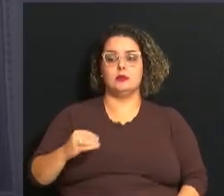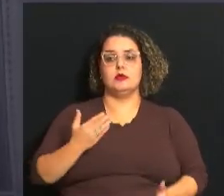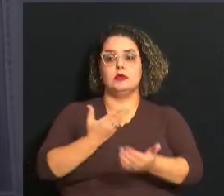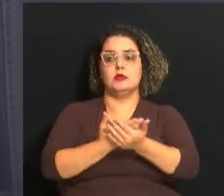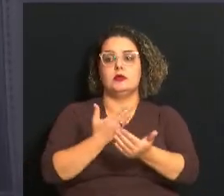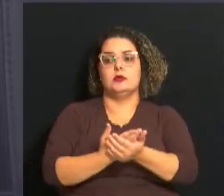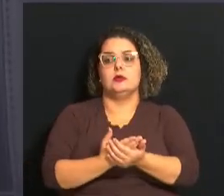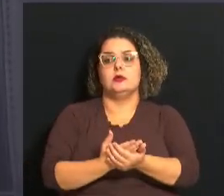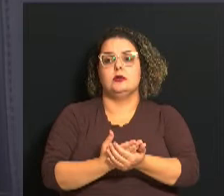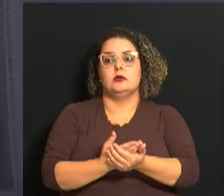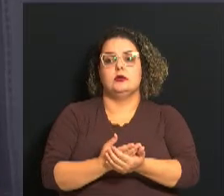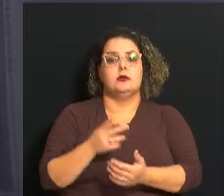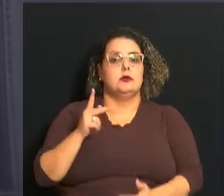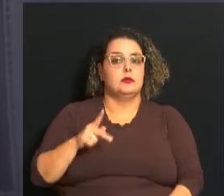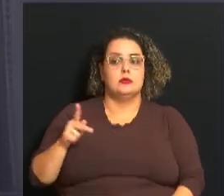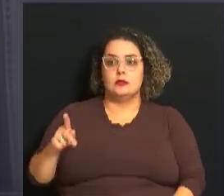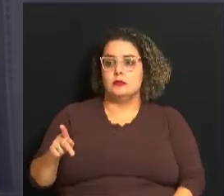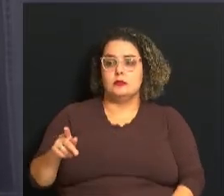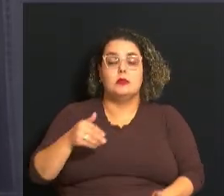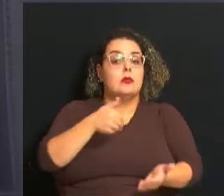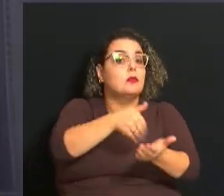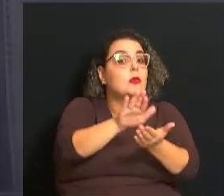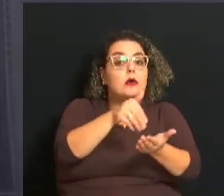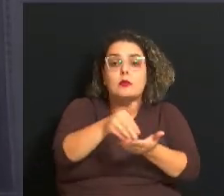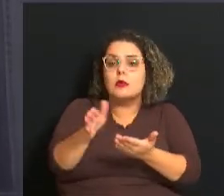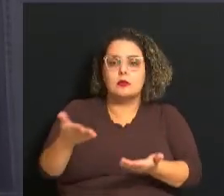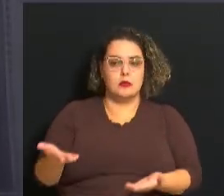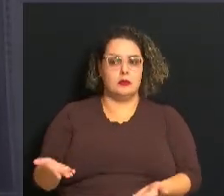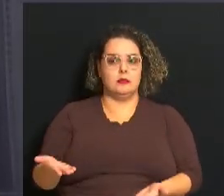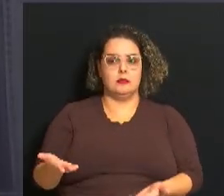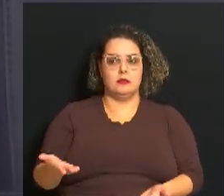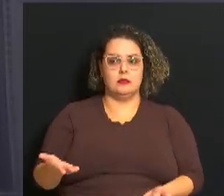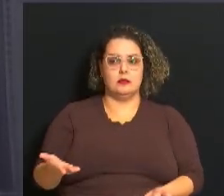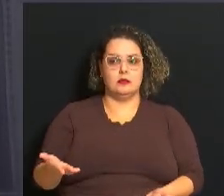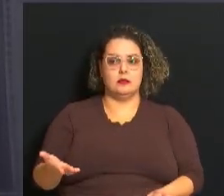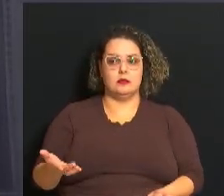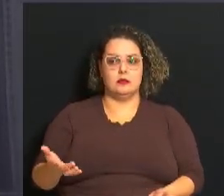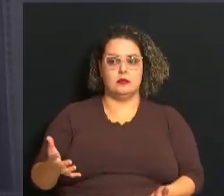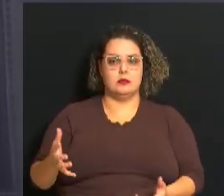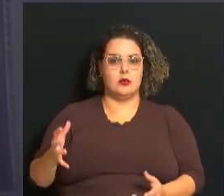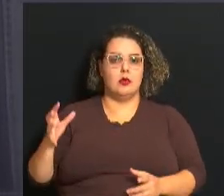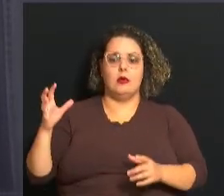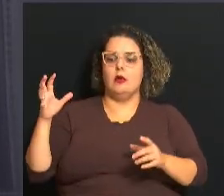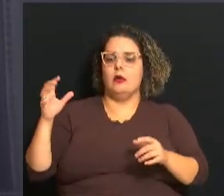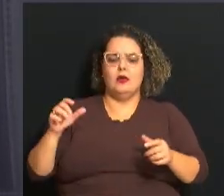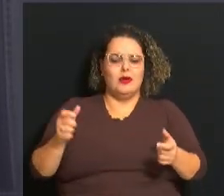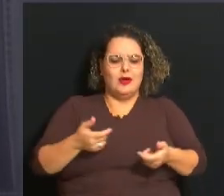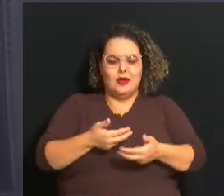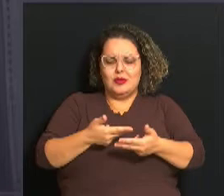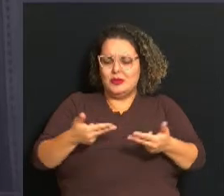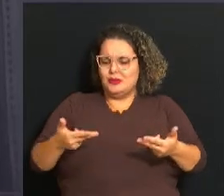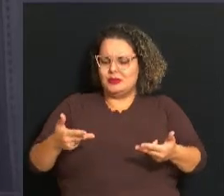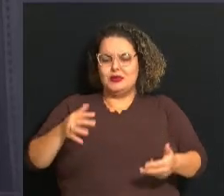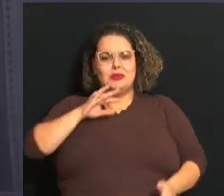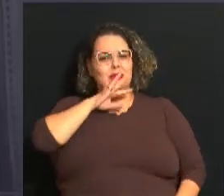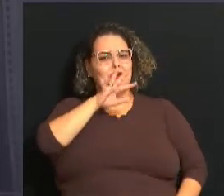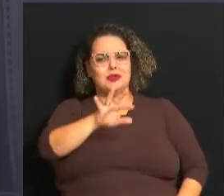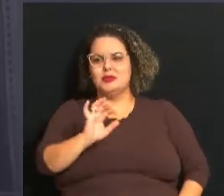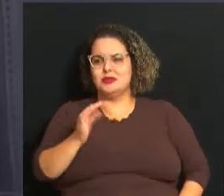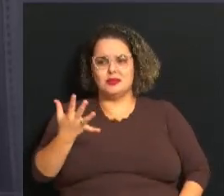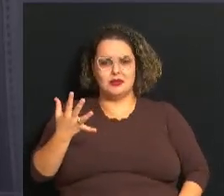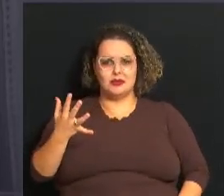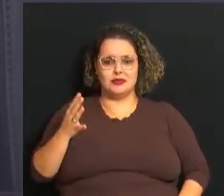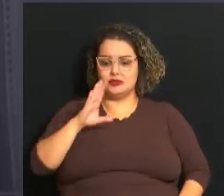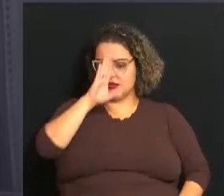professores acabaram de ser demitido Ou seja a precarização tá diretamente relacionada né com com a